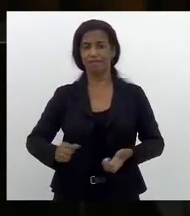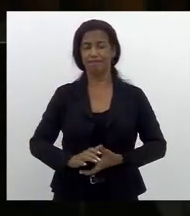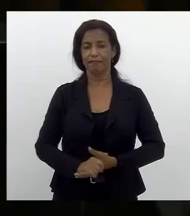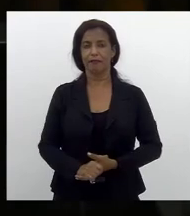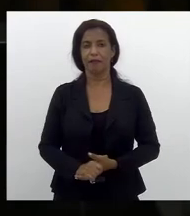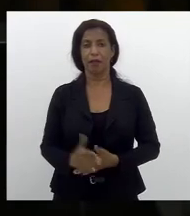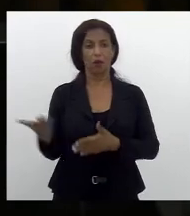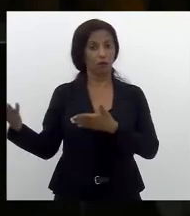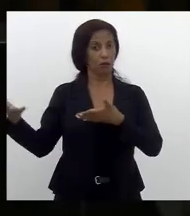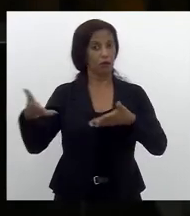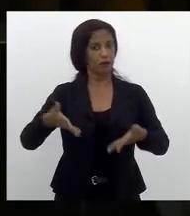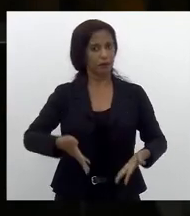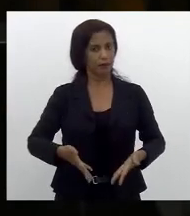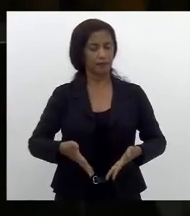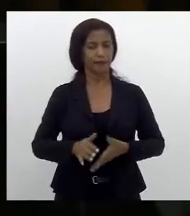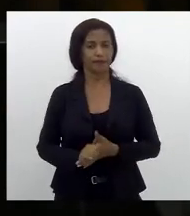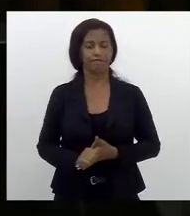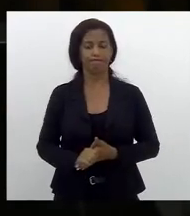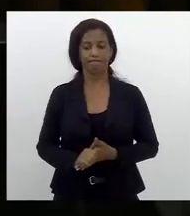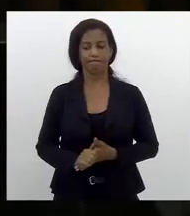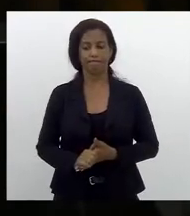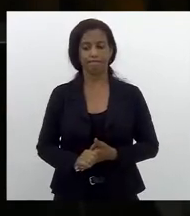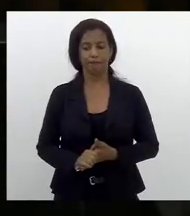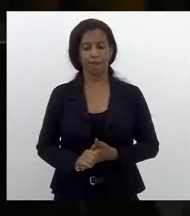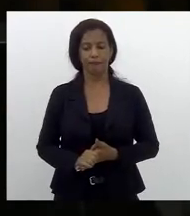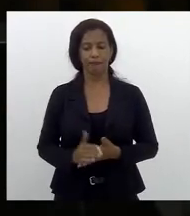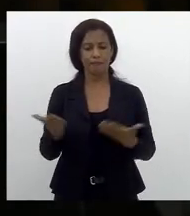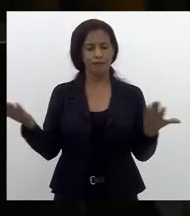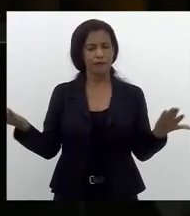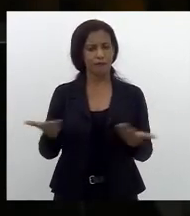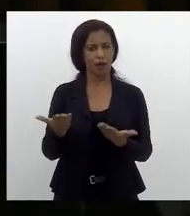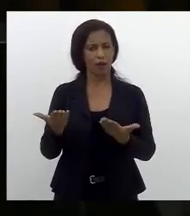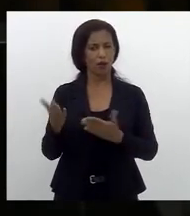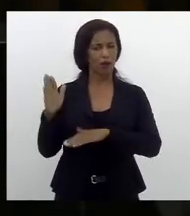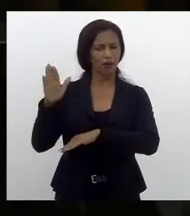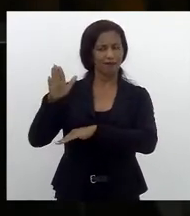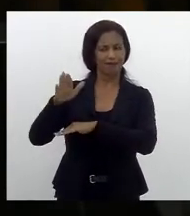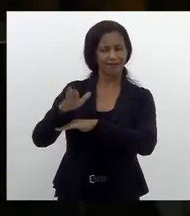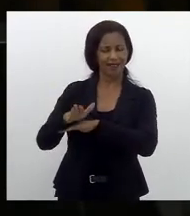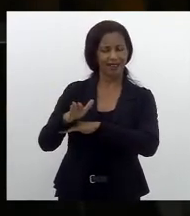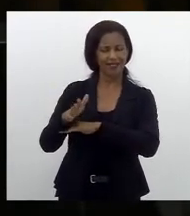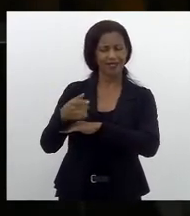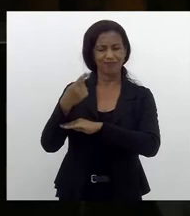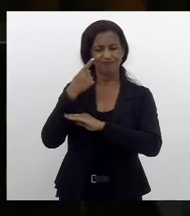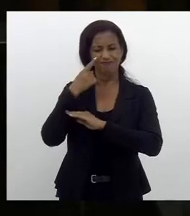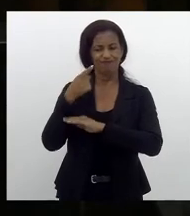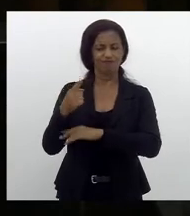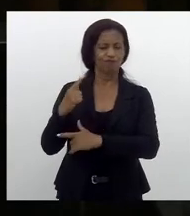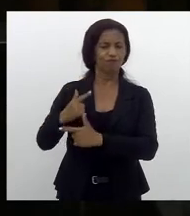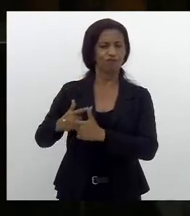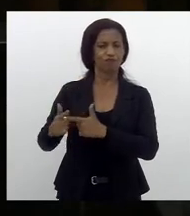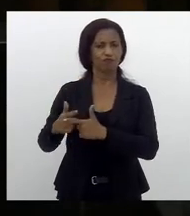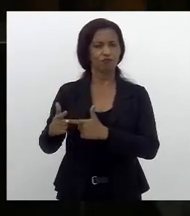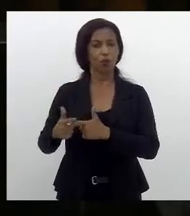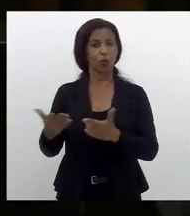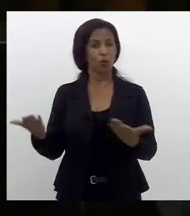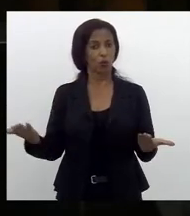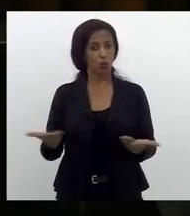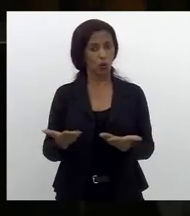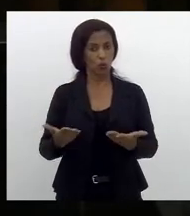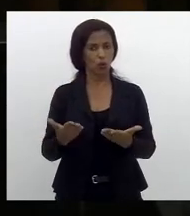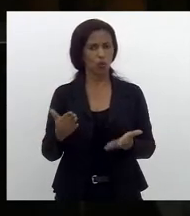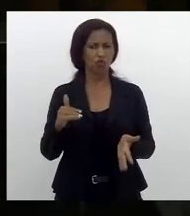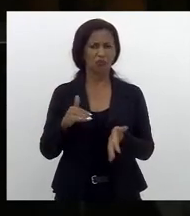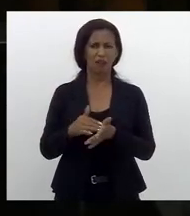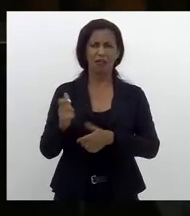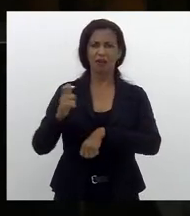aqui, me debrucei agora à tarde sobre esse caso, vou ficar hoje até